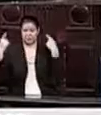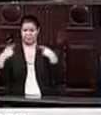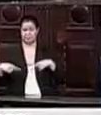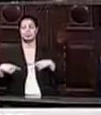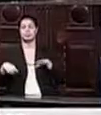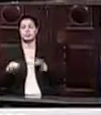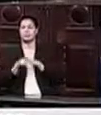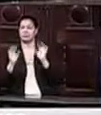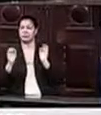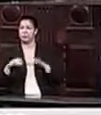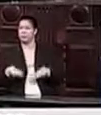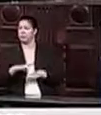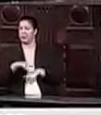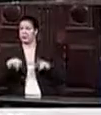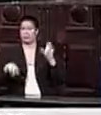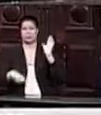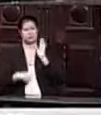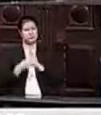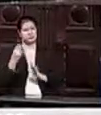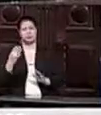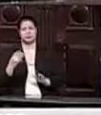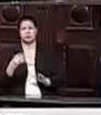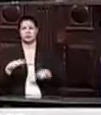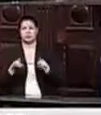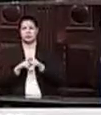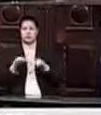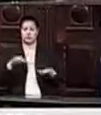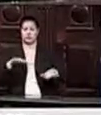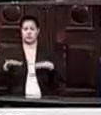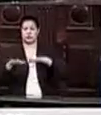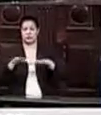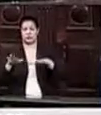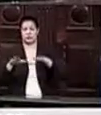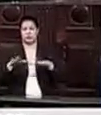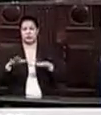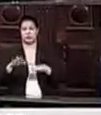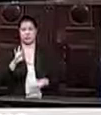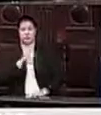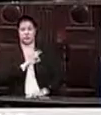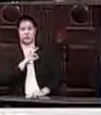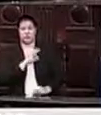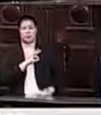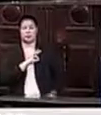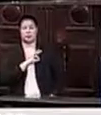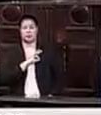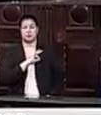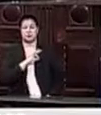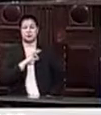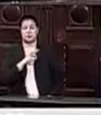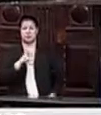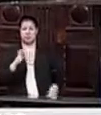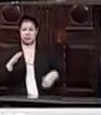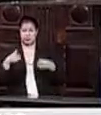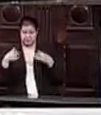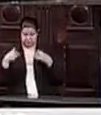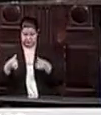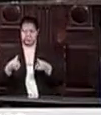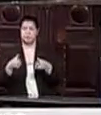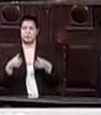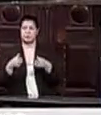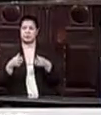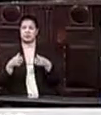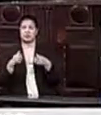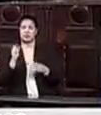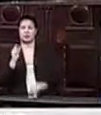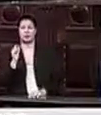inúmeras vezes, como aconteceu, por exemplo, em Jacarepaguá, quando a Polícia Militar ali ingressou, cumprindo